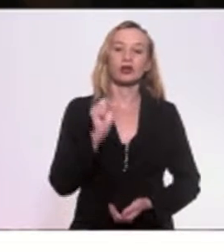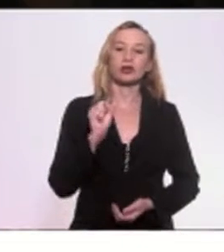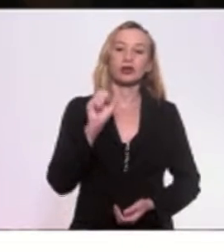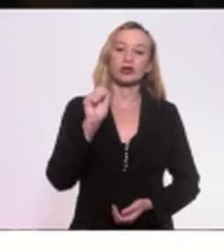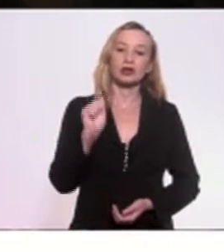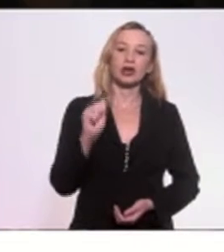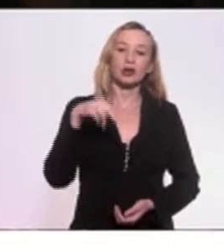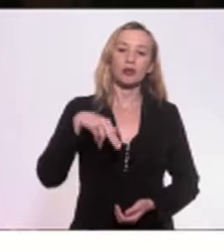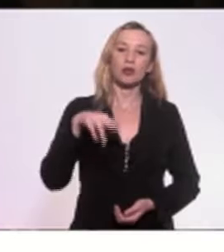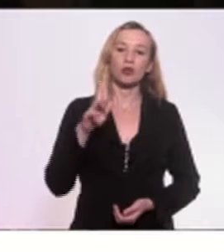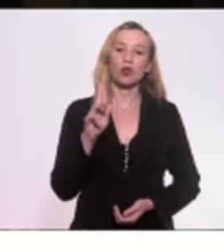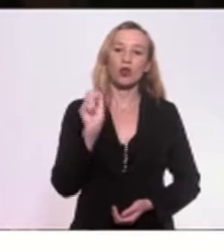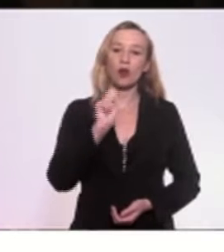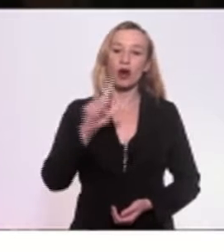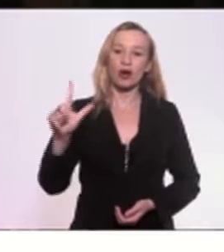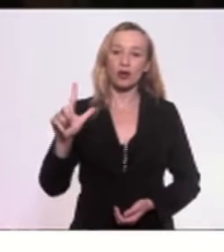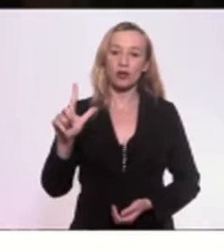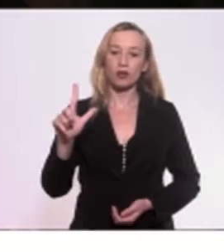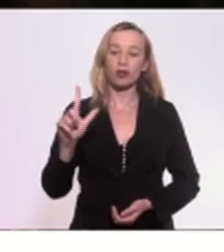Samuel Malafaia,